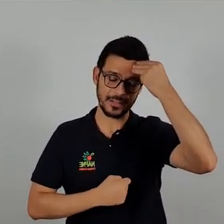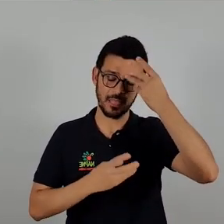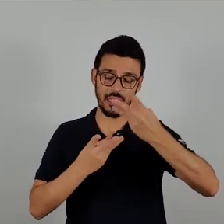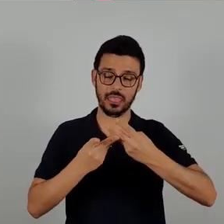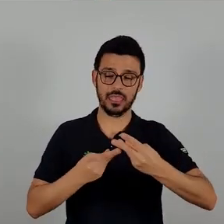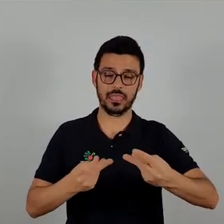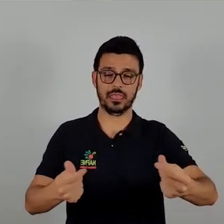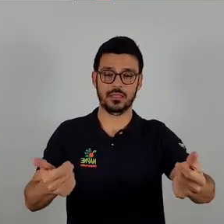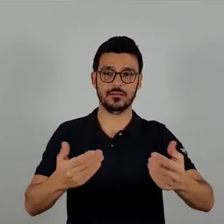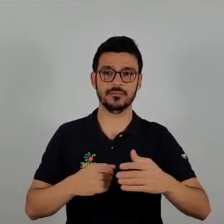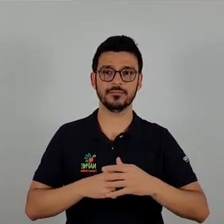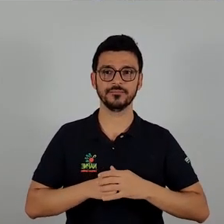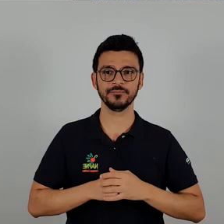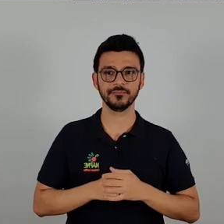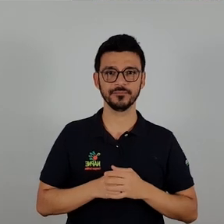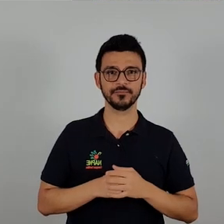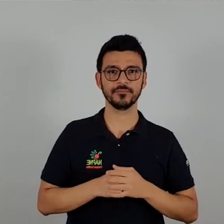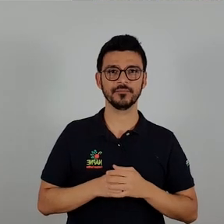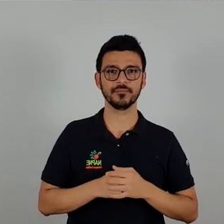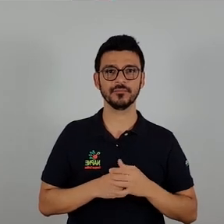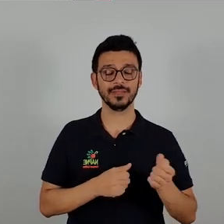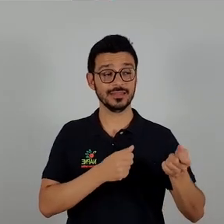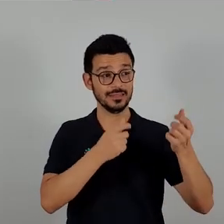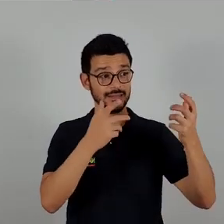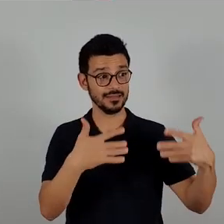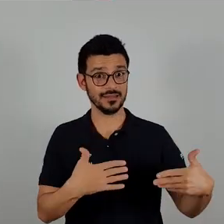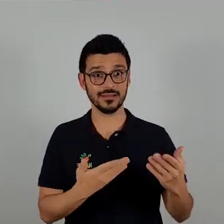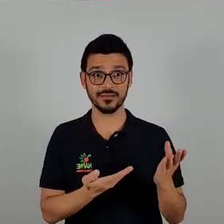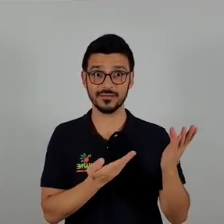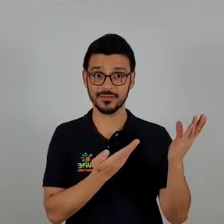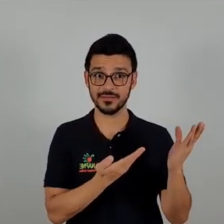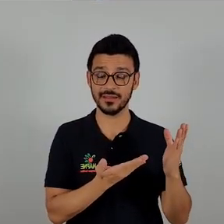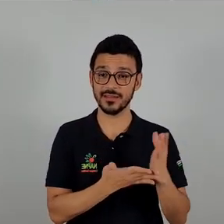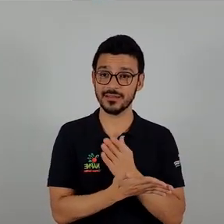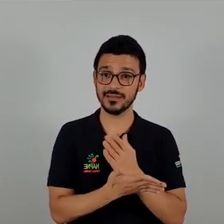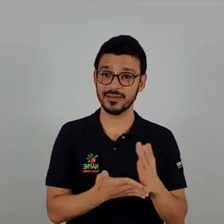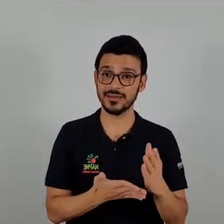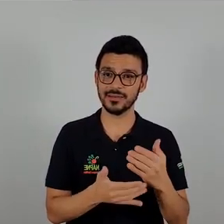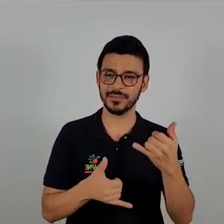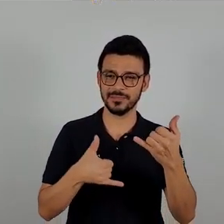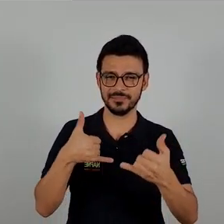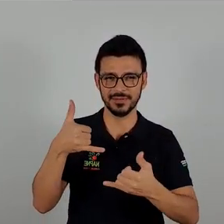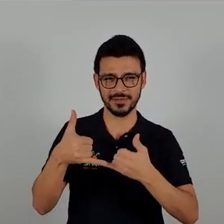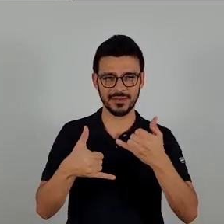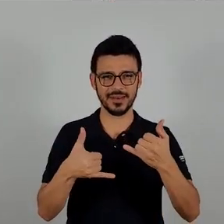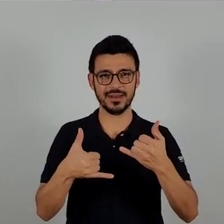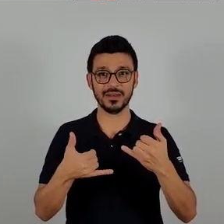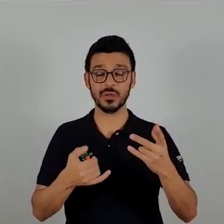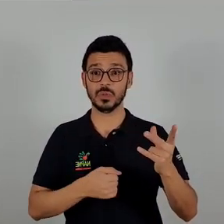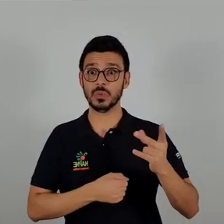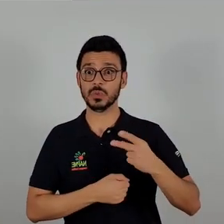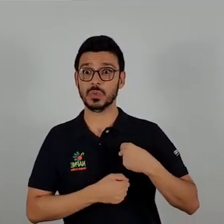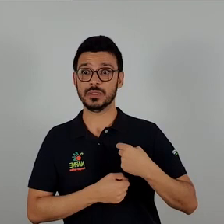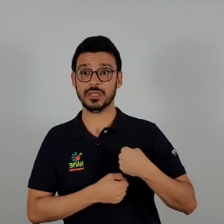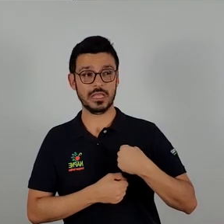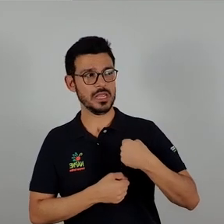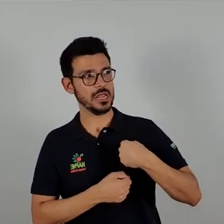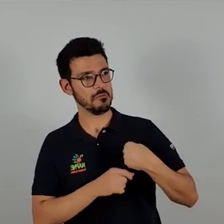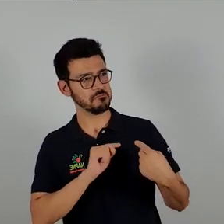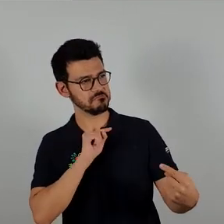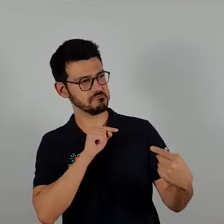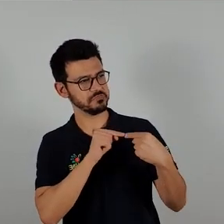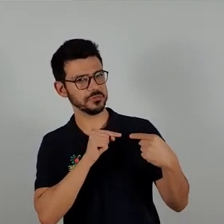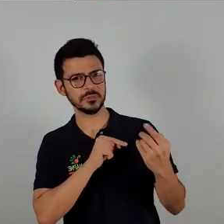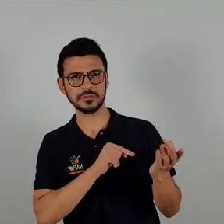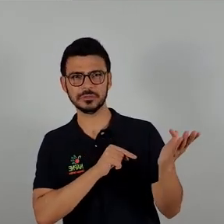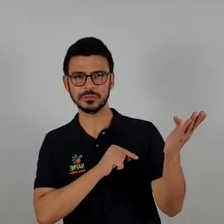Né? Olha aí, quem é que não tem uma insegurança, às vezes, não tá legal, tá com um pouco de dor, não tá dormindo direito, tal. Então, na verdade, tem muita coisa. Estou só dando